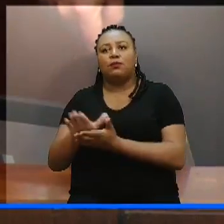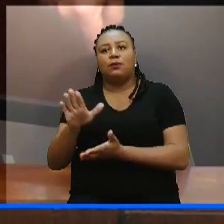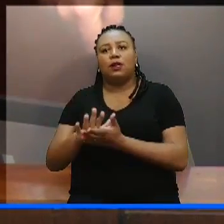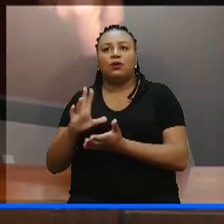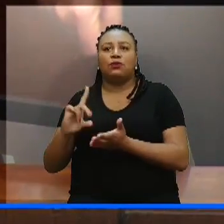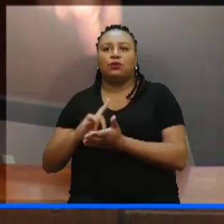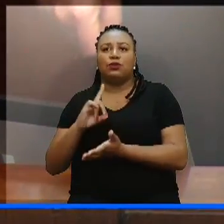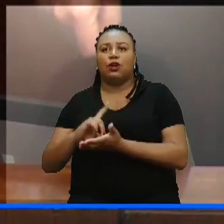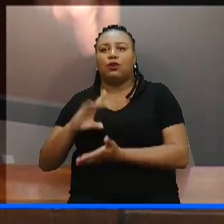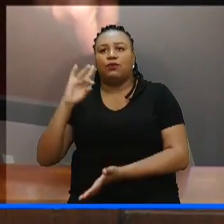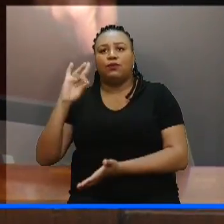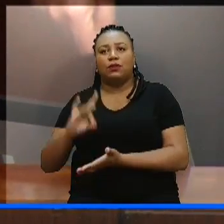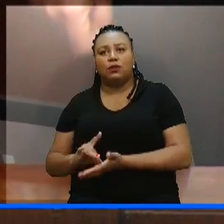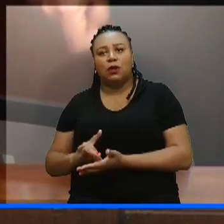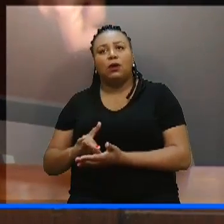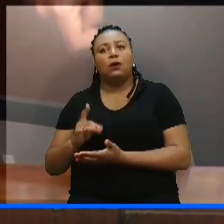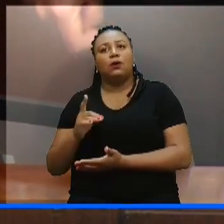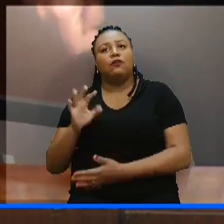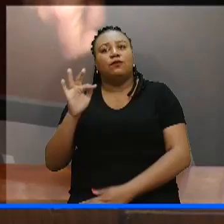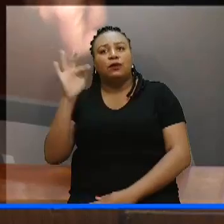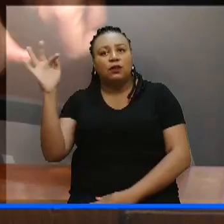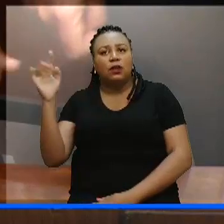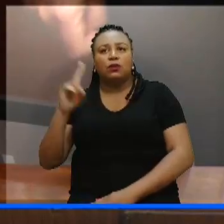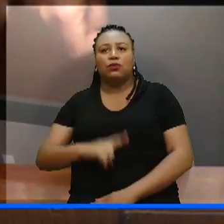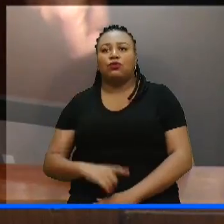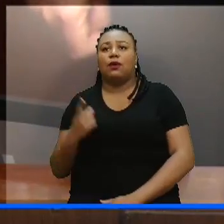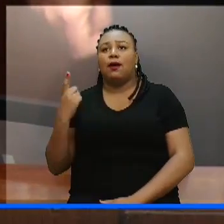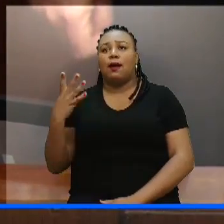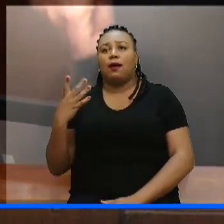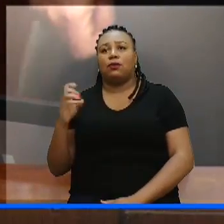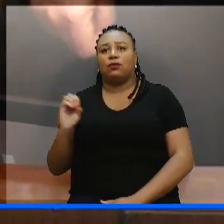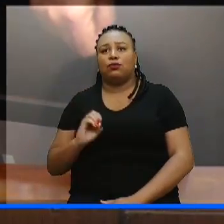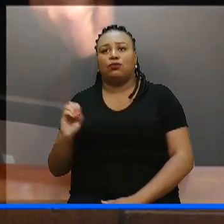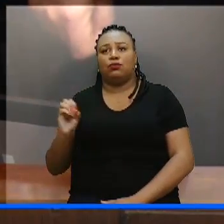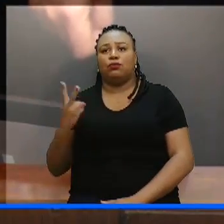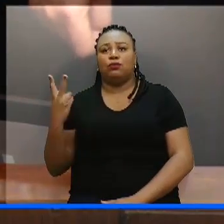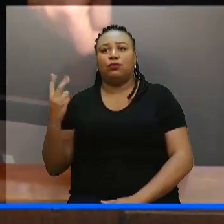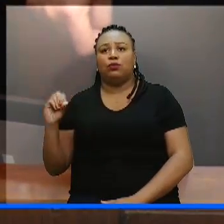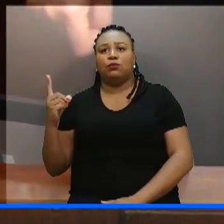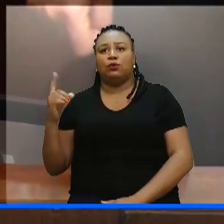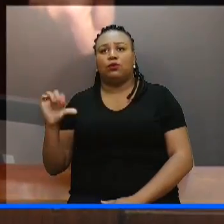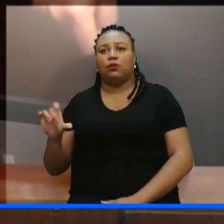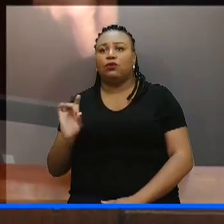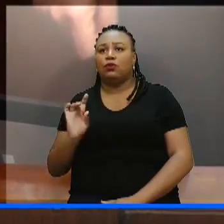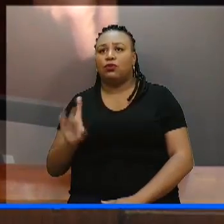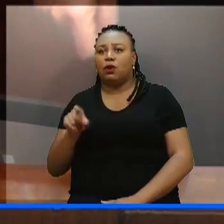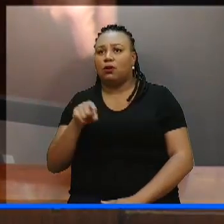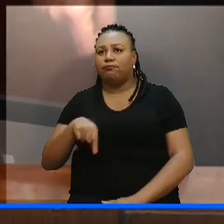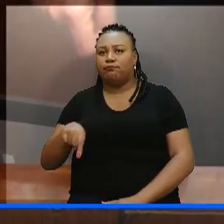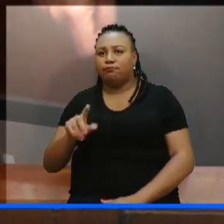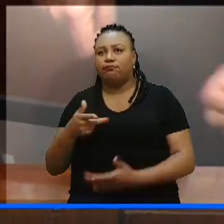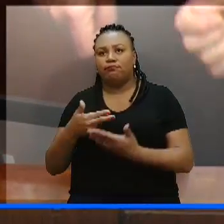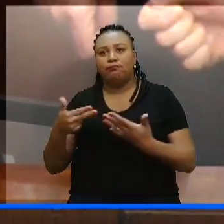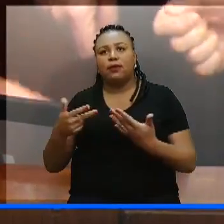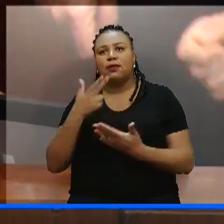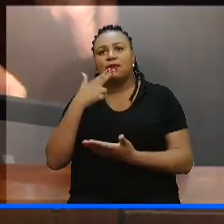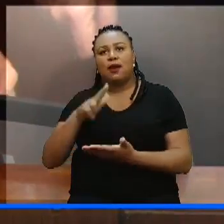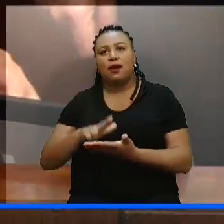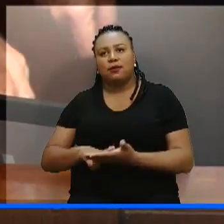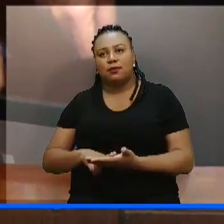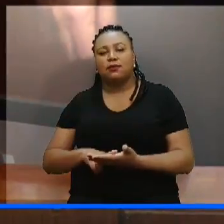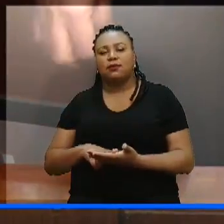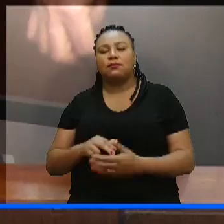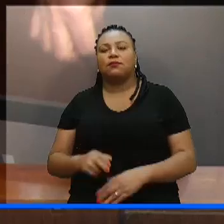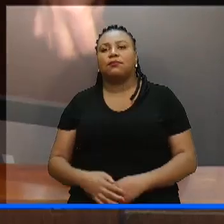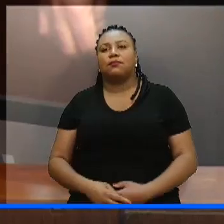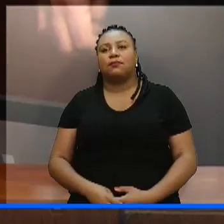oficial da união de 14 de outubro de 2019 eram esses senhores e presidente os expedientes